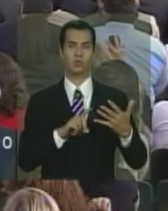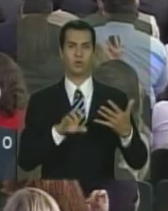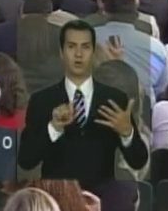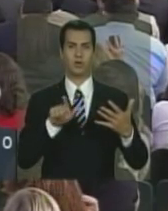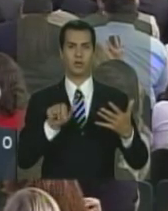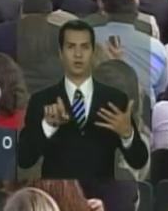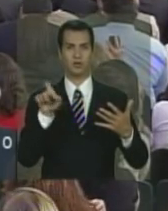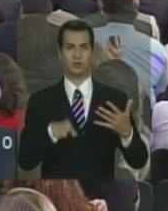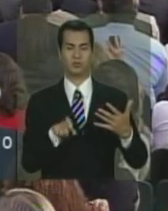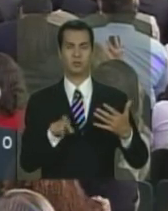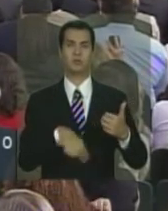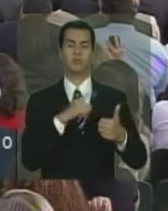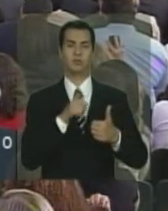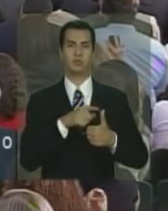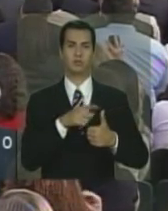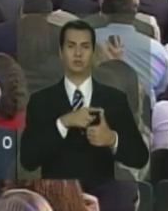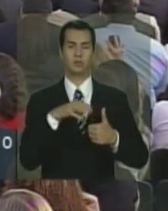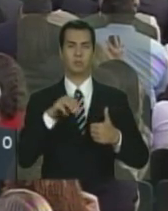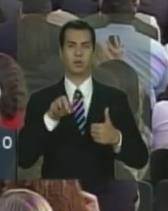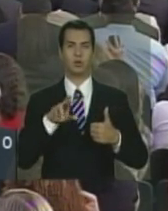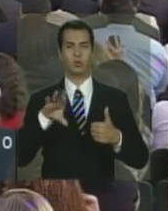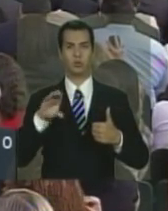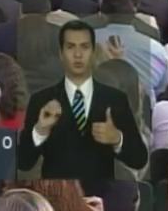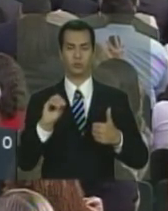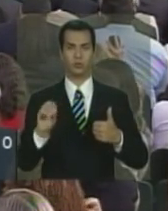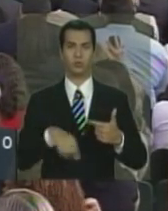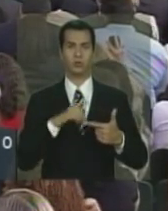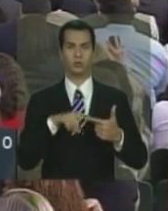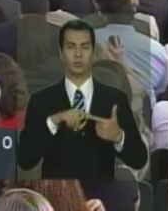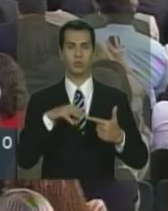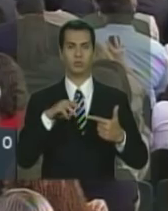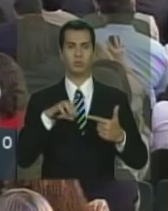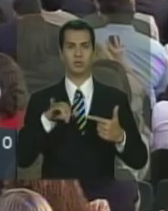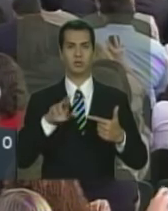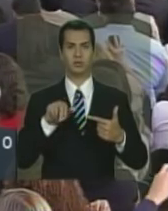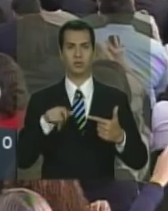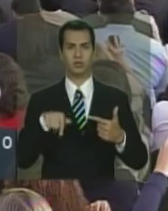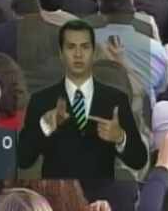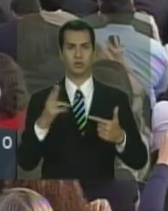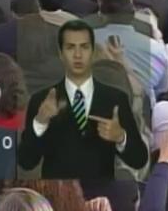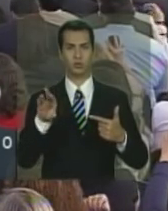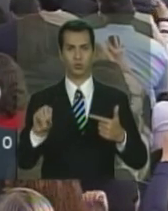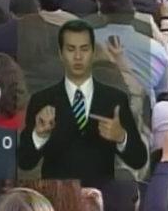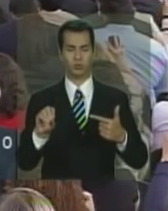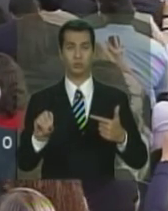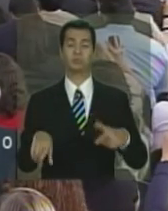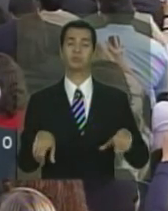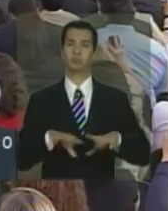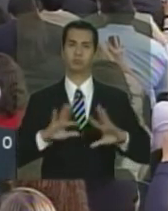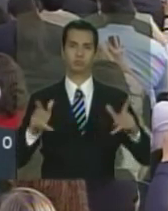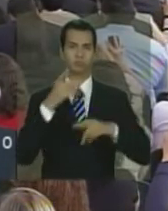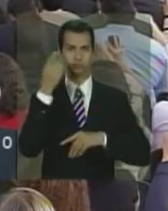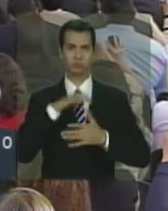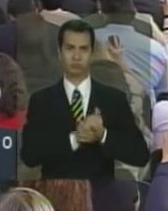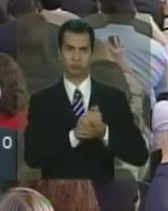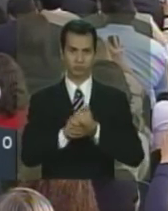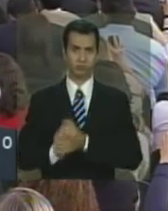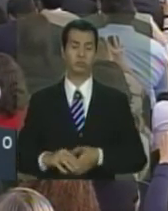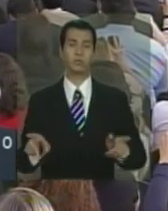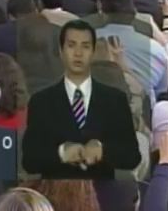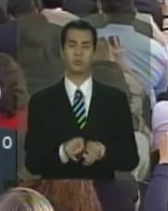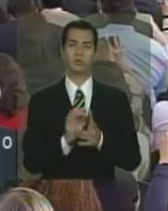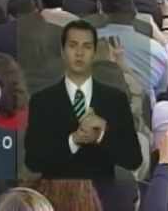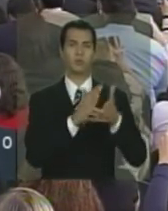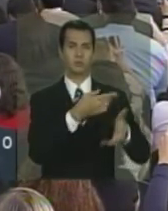Alex Canziani, Mauro Mariani, Miriquinho Batista. Queria cumprimentar o presidente